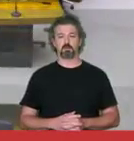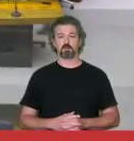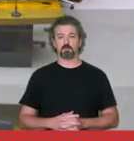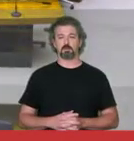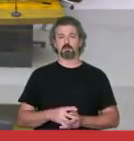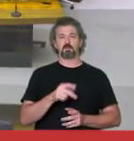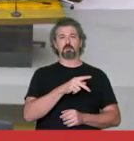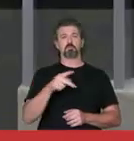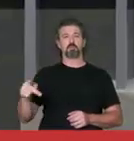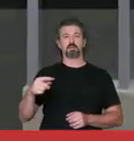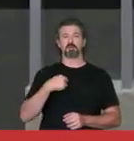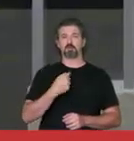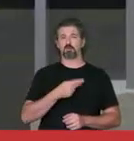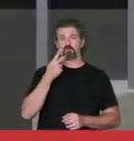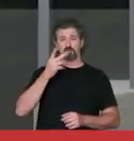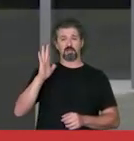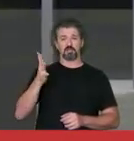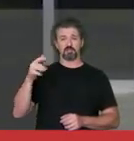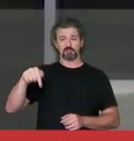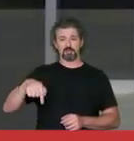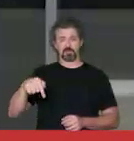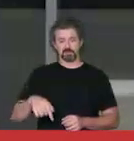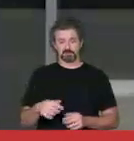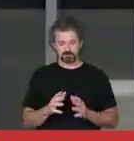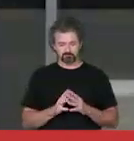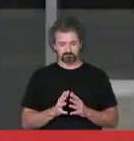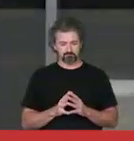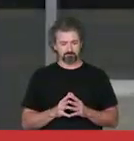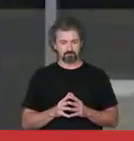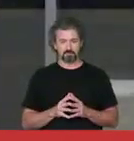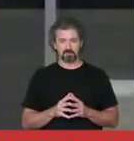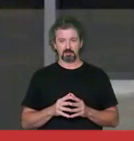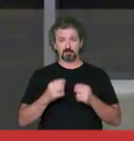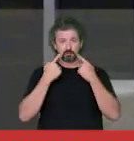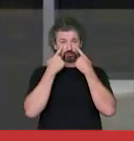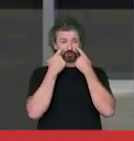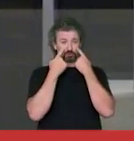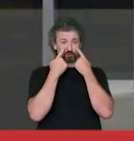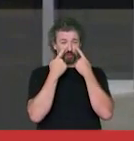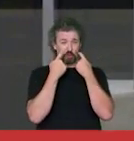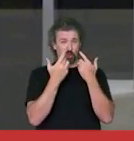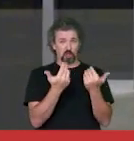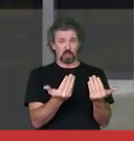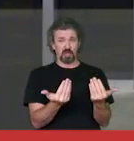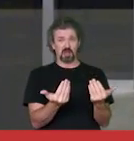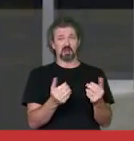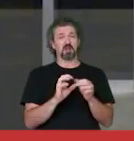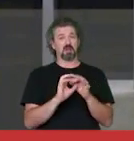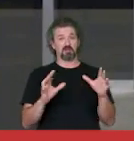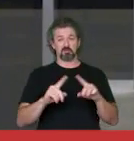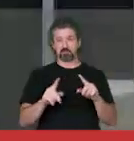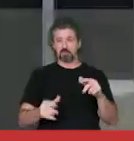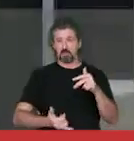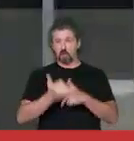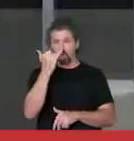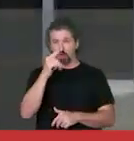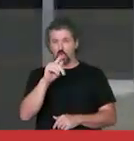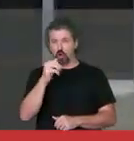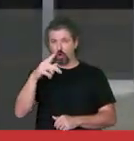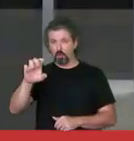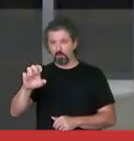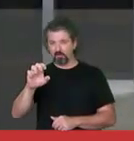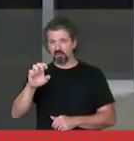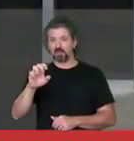Presidente, eu já disse aqui dessa tribuna que o choro é livre, mas o golpismo e o retorno